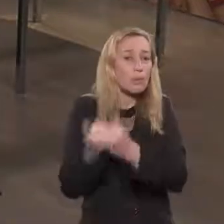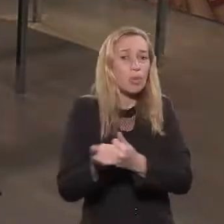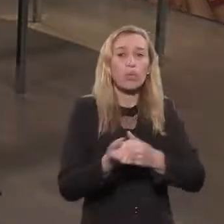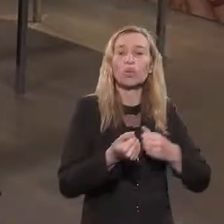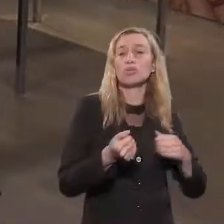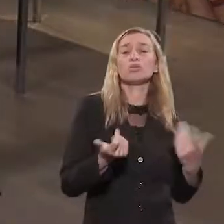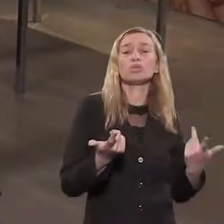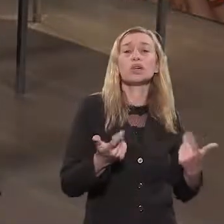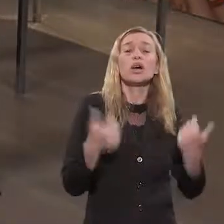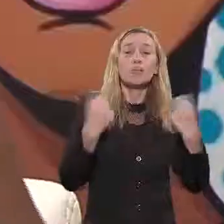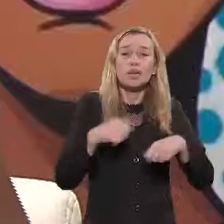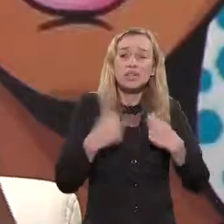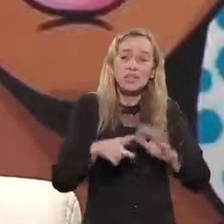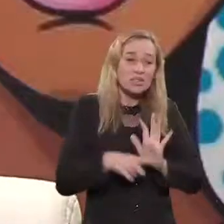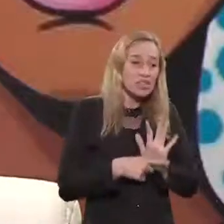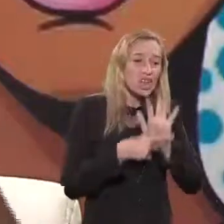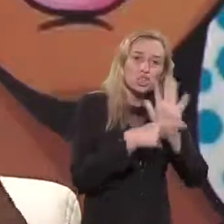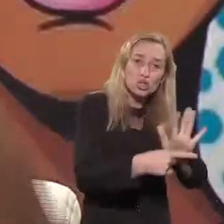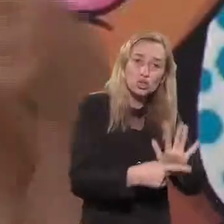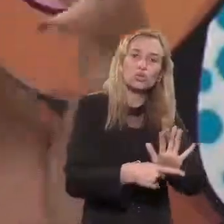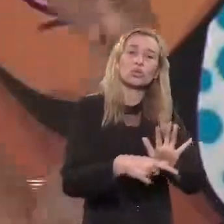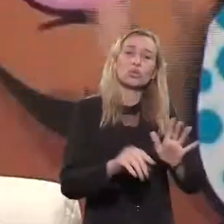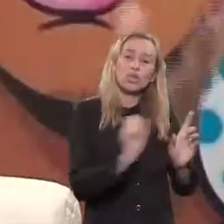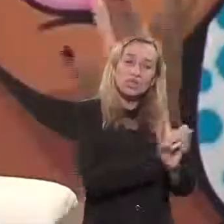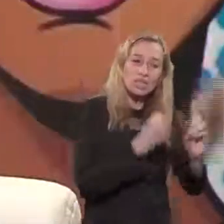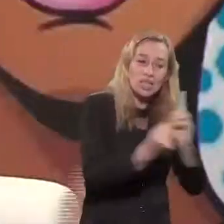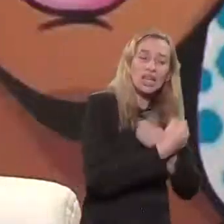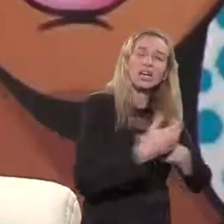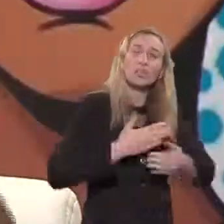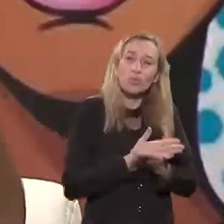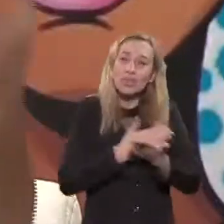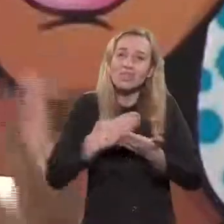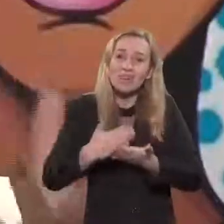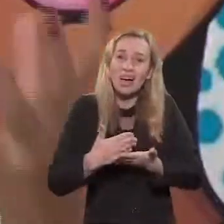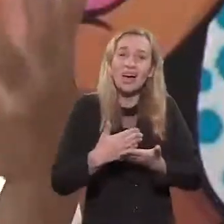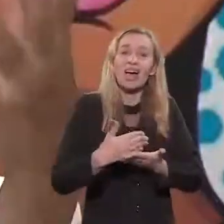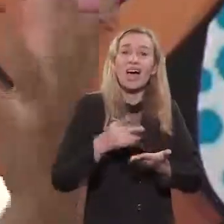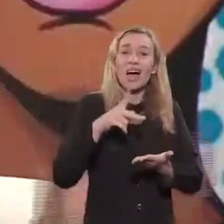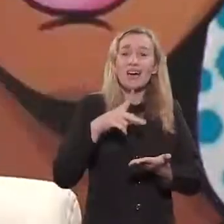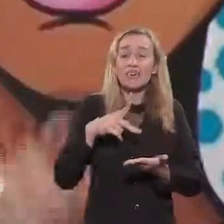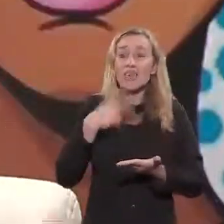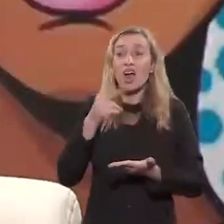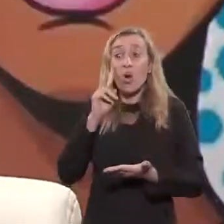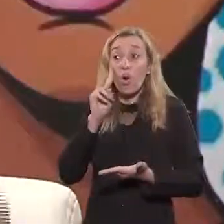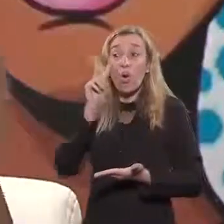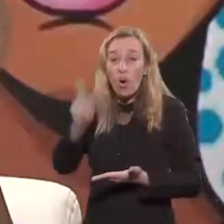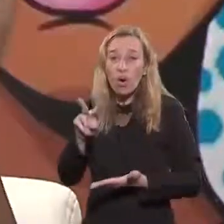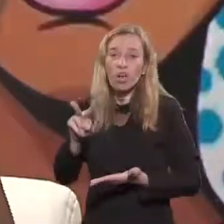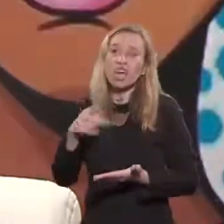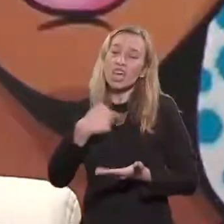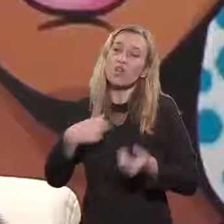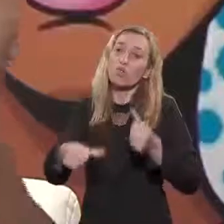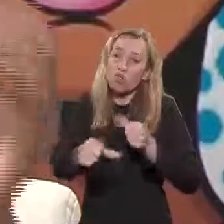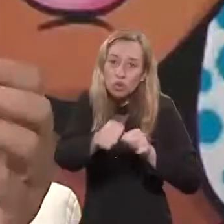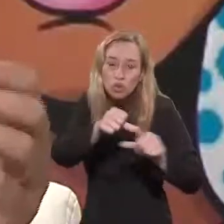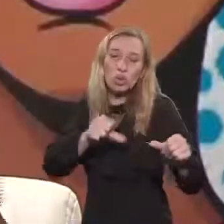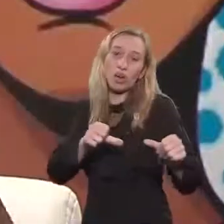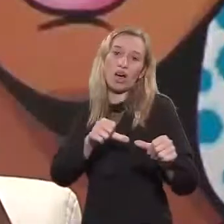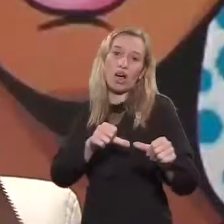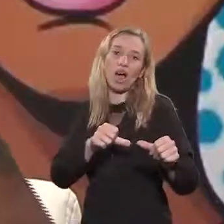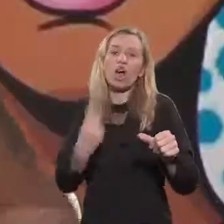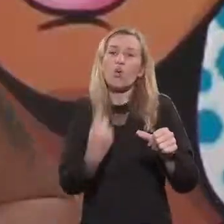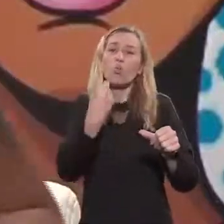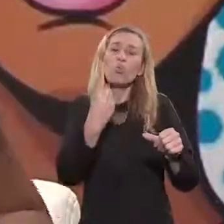de ações efetivas, mas precisamos de rede de apoio para a sociedade começar a dizer, olha, eu vou